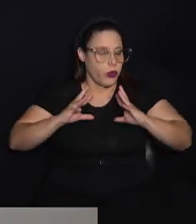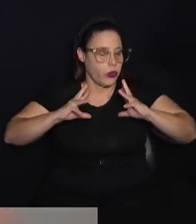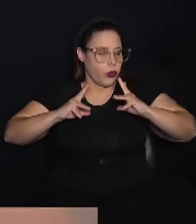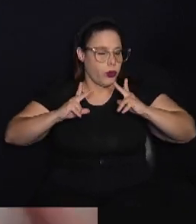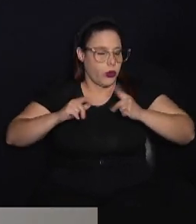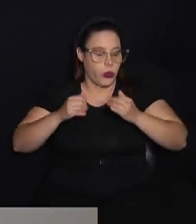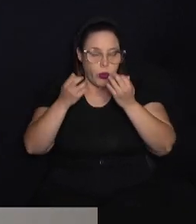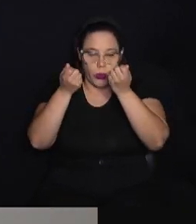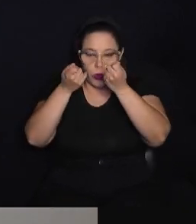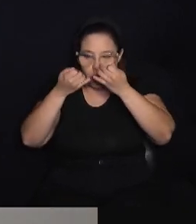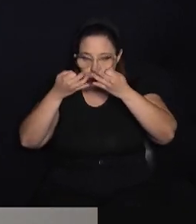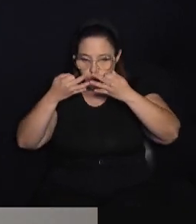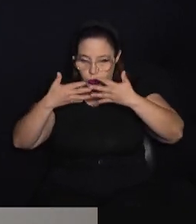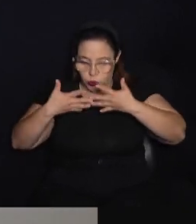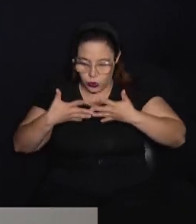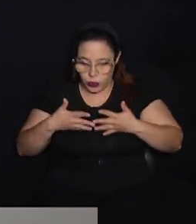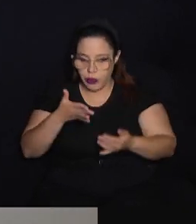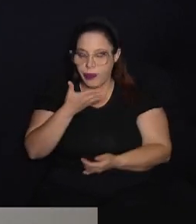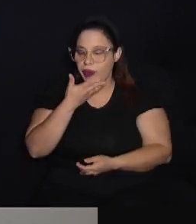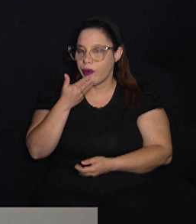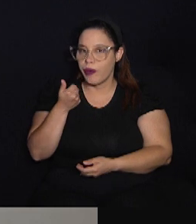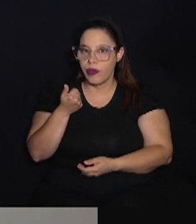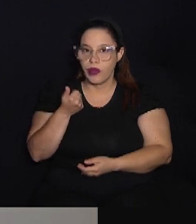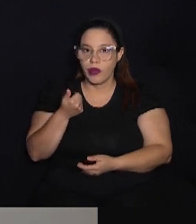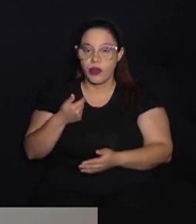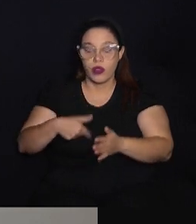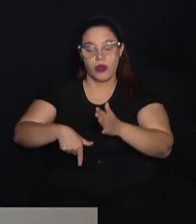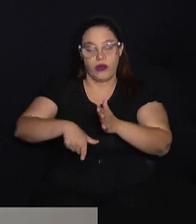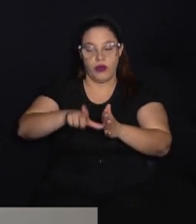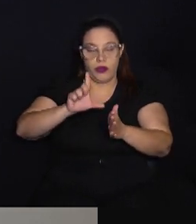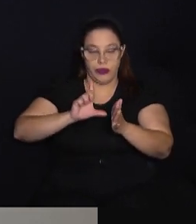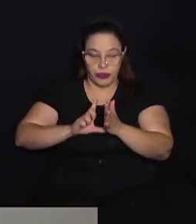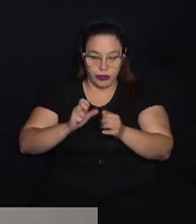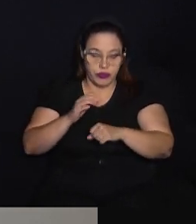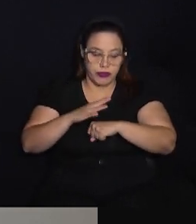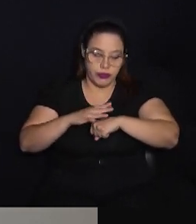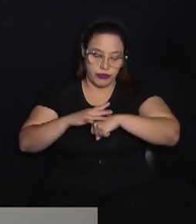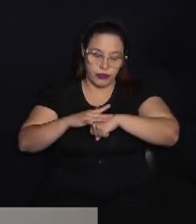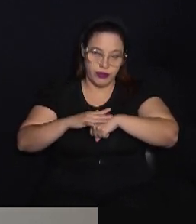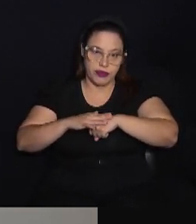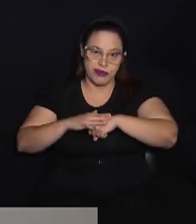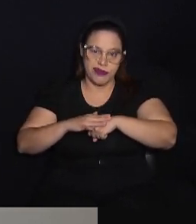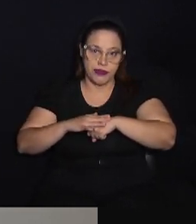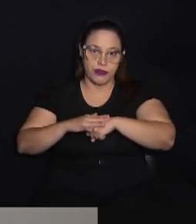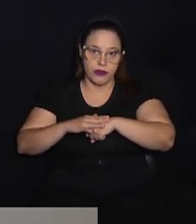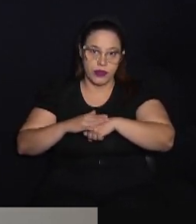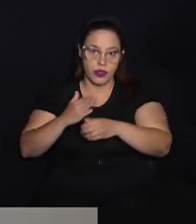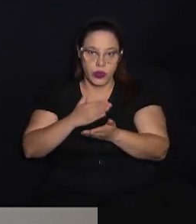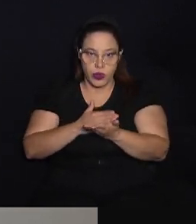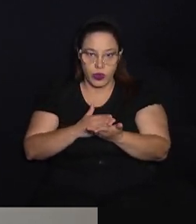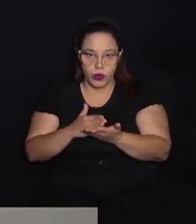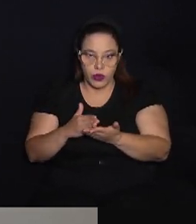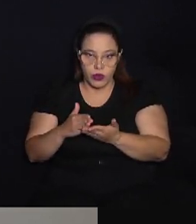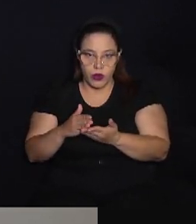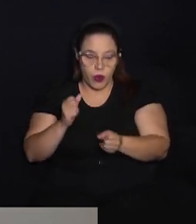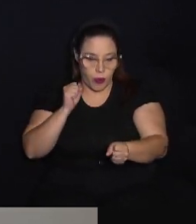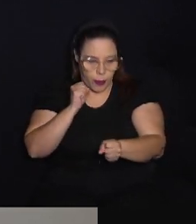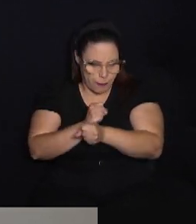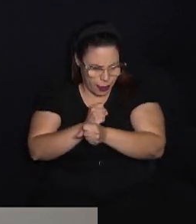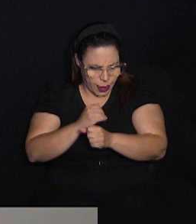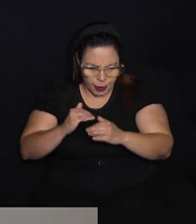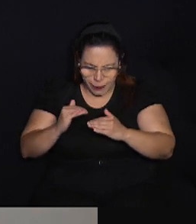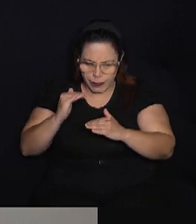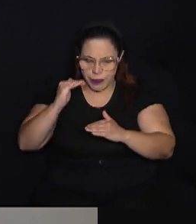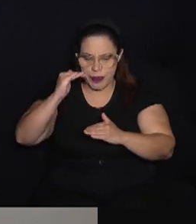sobre formas de melhorar, sobre formas de reverter o avanço da doença, porque no estágio inicial a gente tenta paralisar a